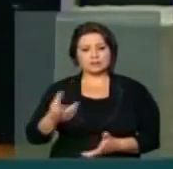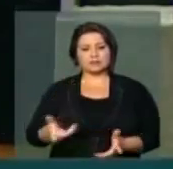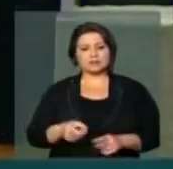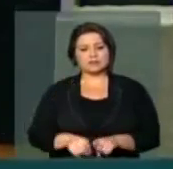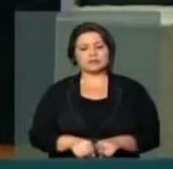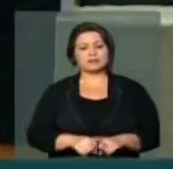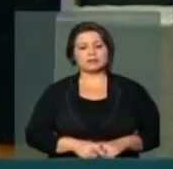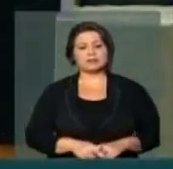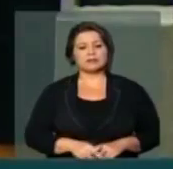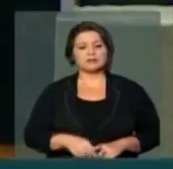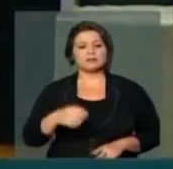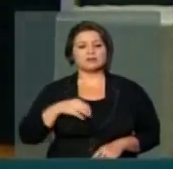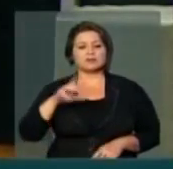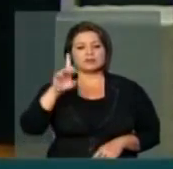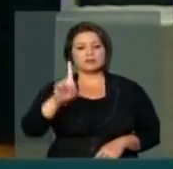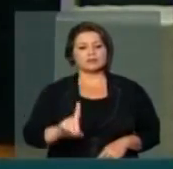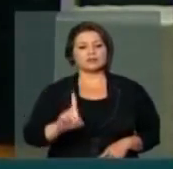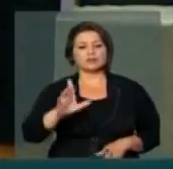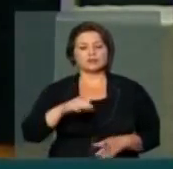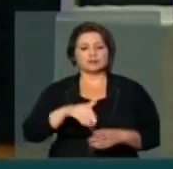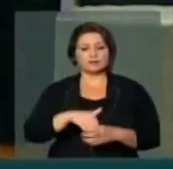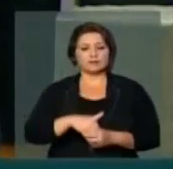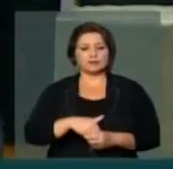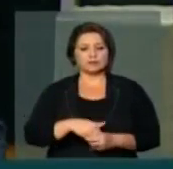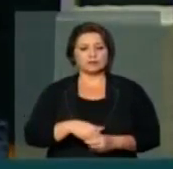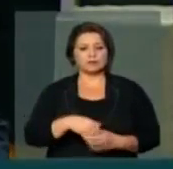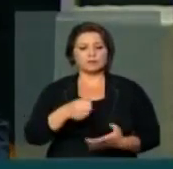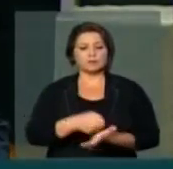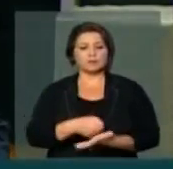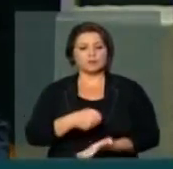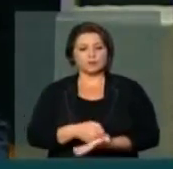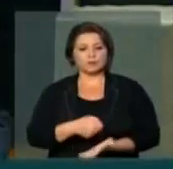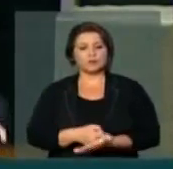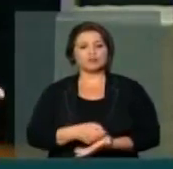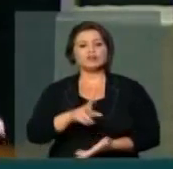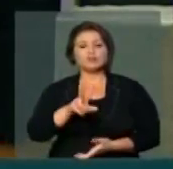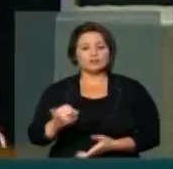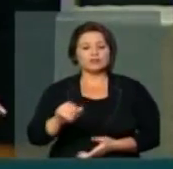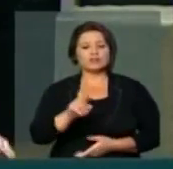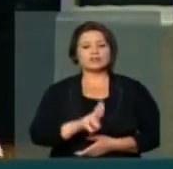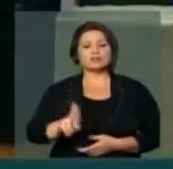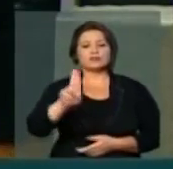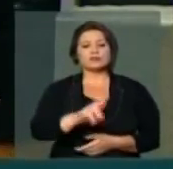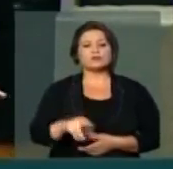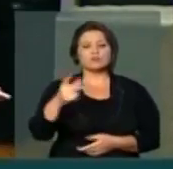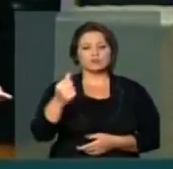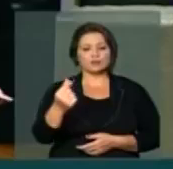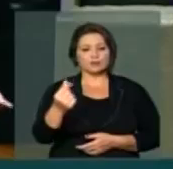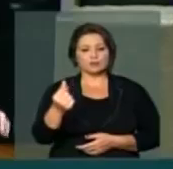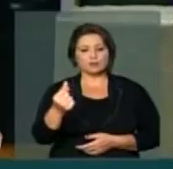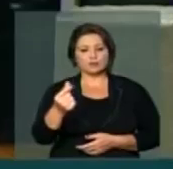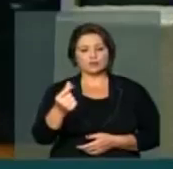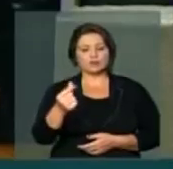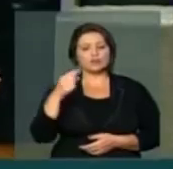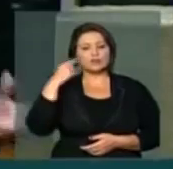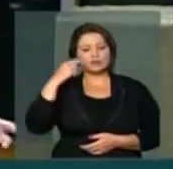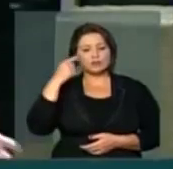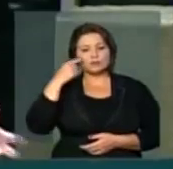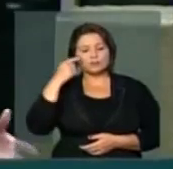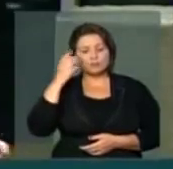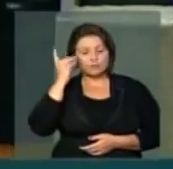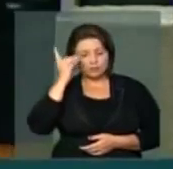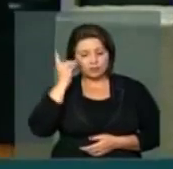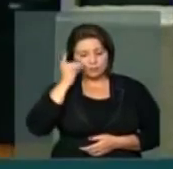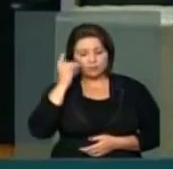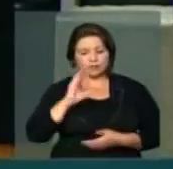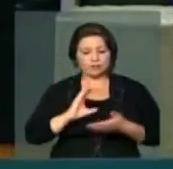esperava, tinha direito a um voto para determinar como as emendas parlamentares poderiam ser